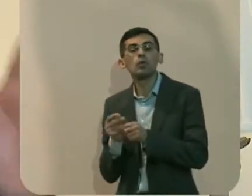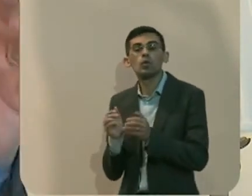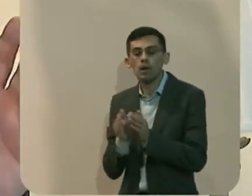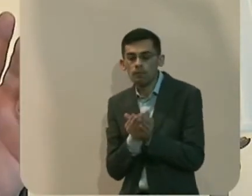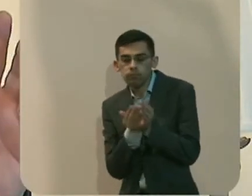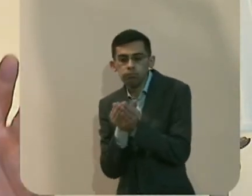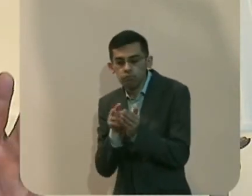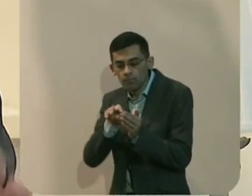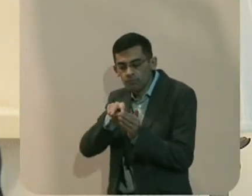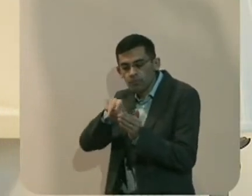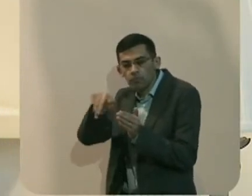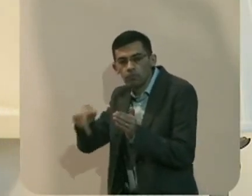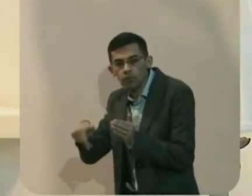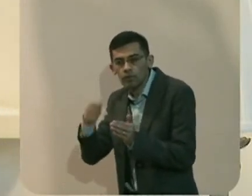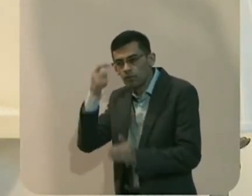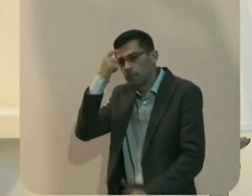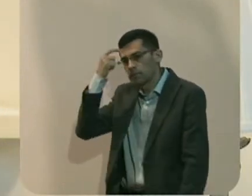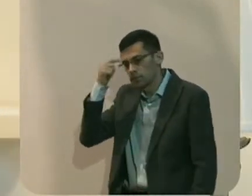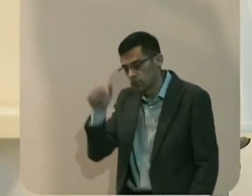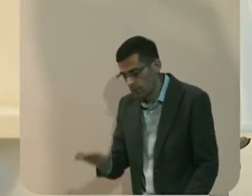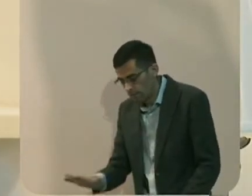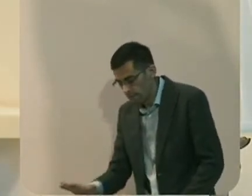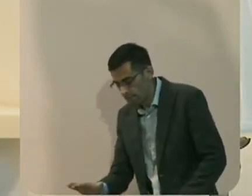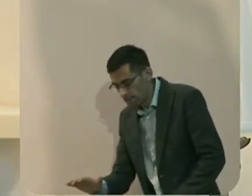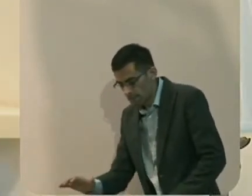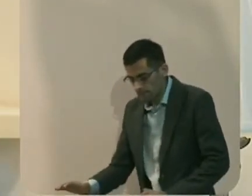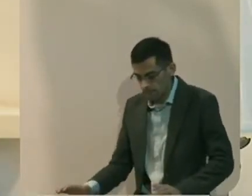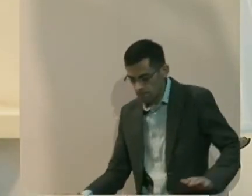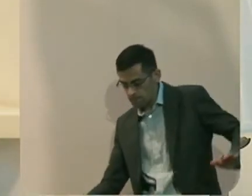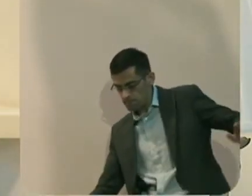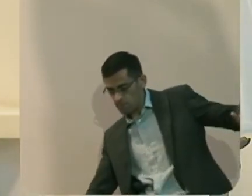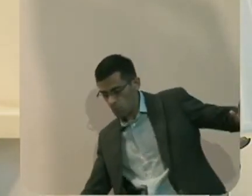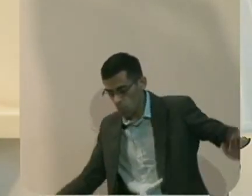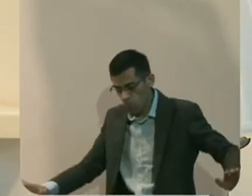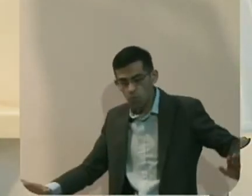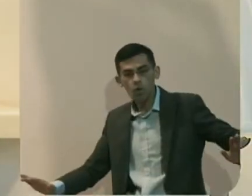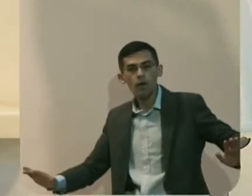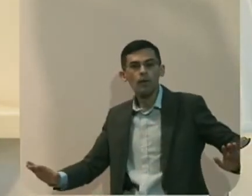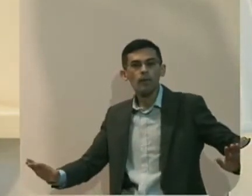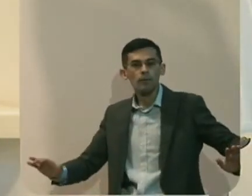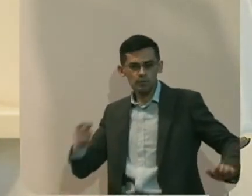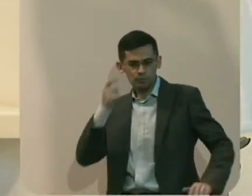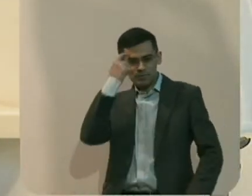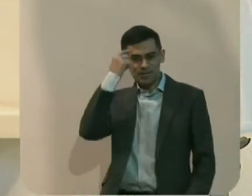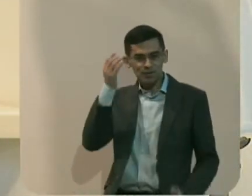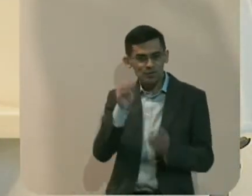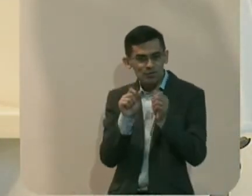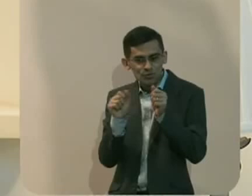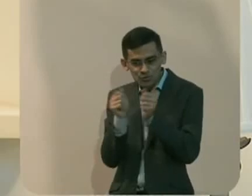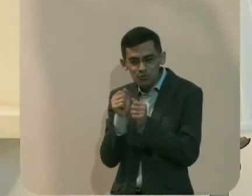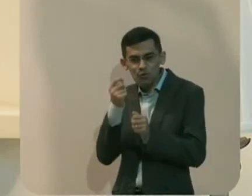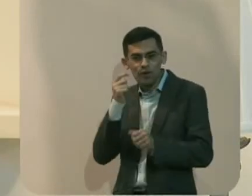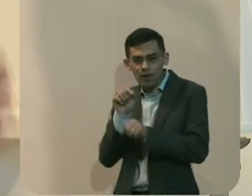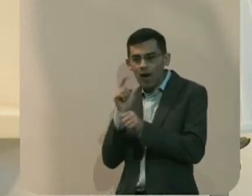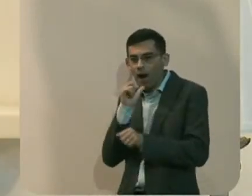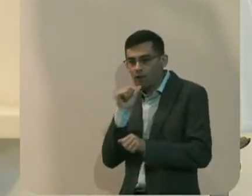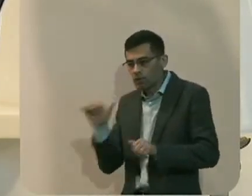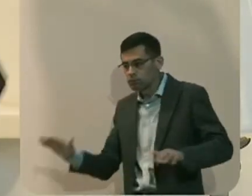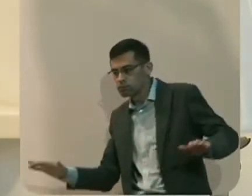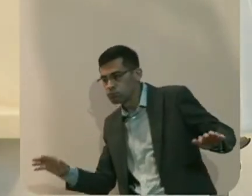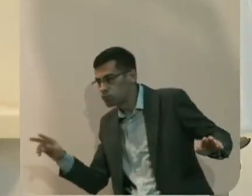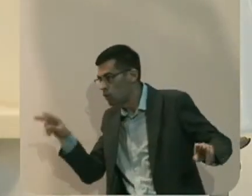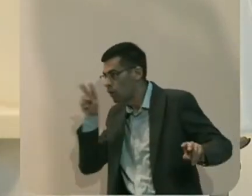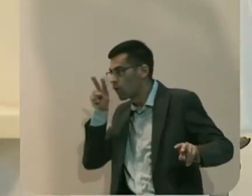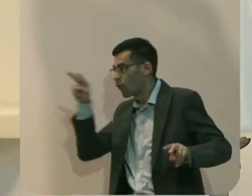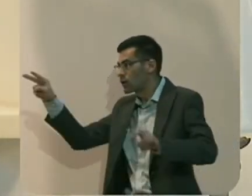eu imagino Pedro colocando o pé para fora do barco, né? Você consegue imaginar? Colocando o pé para fora do barco,